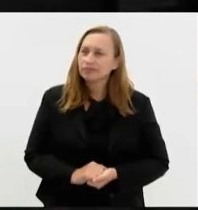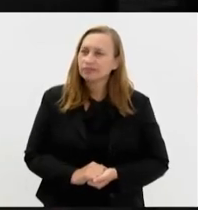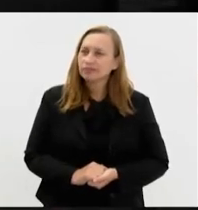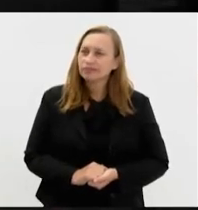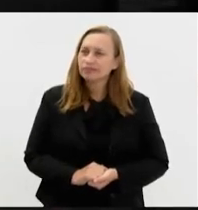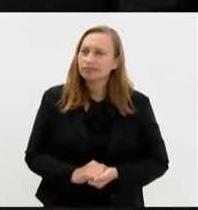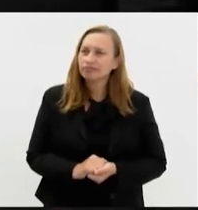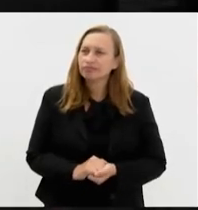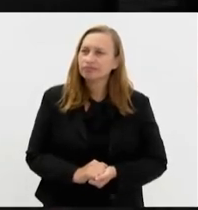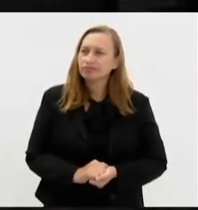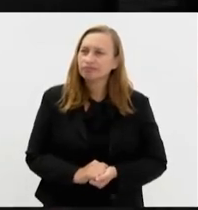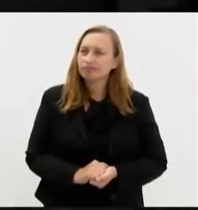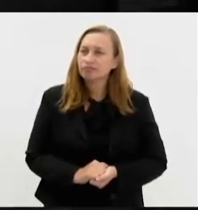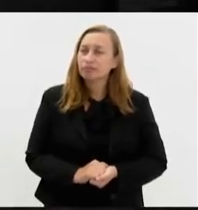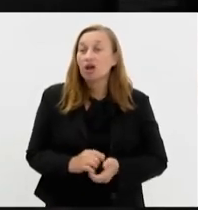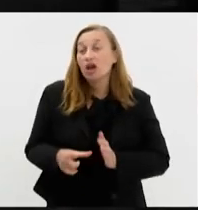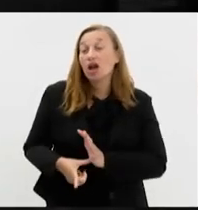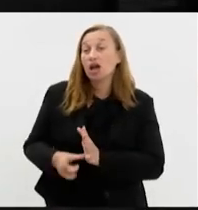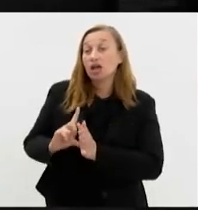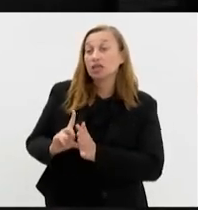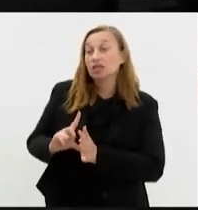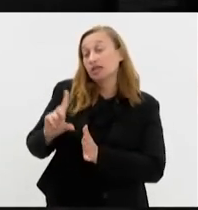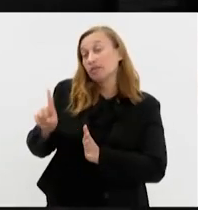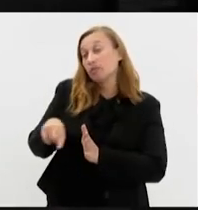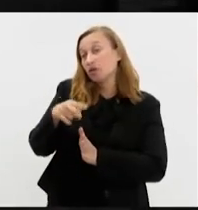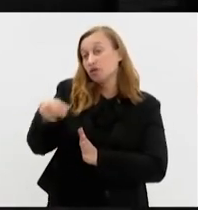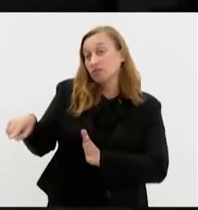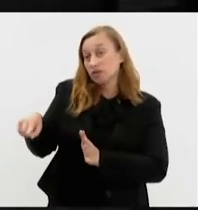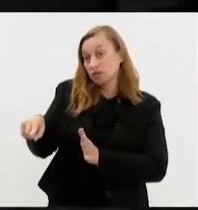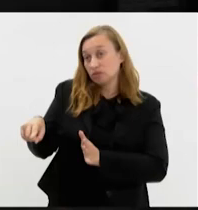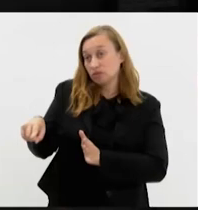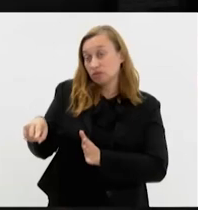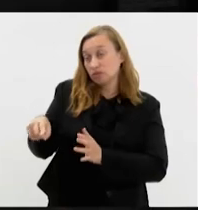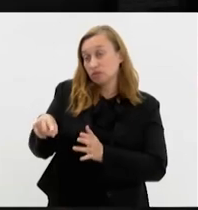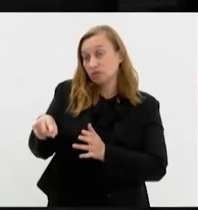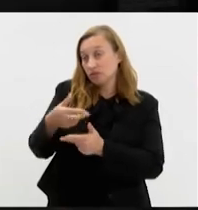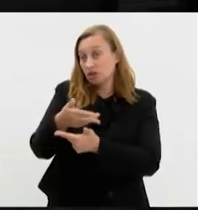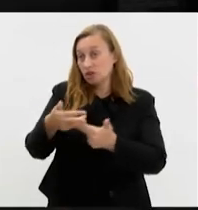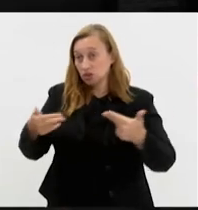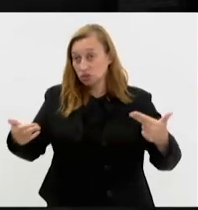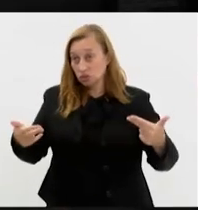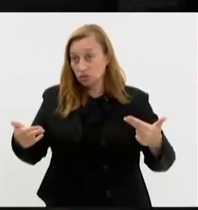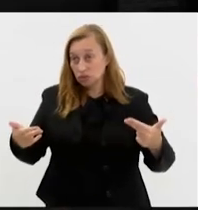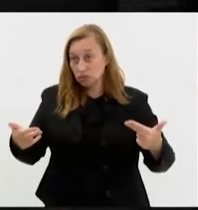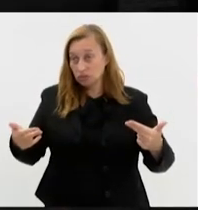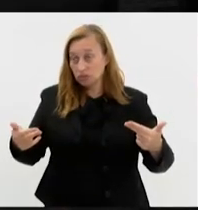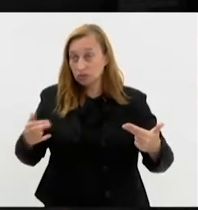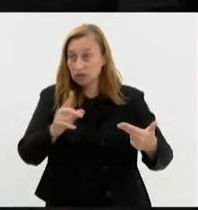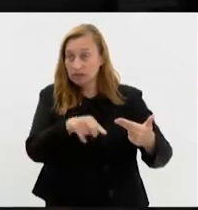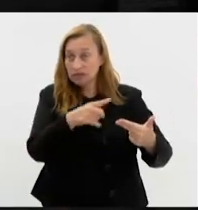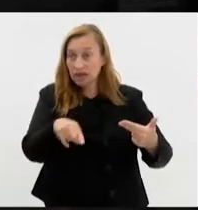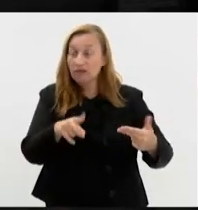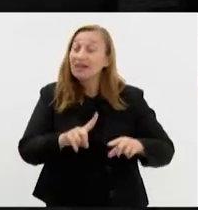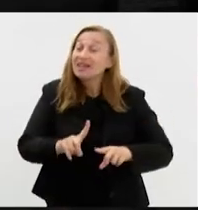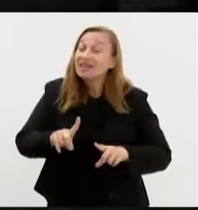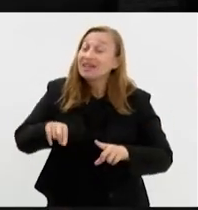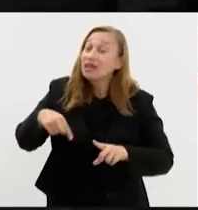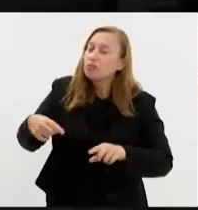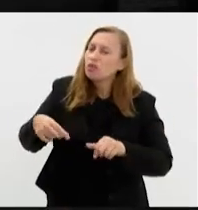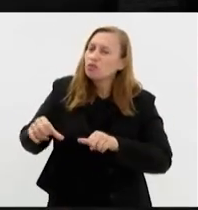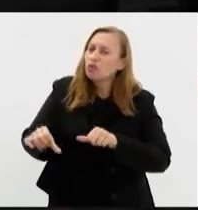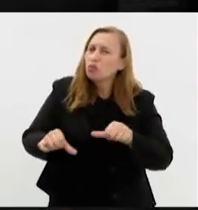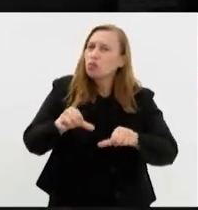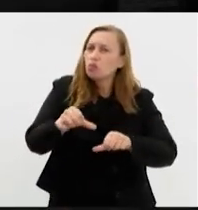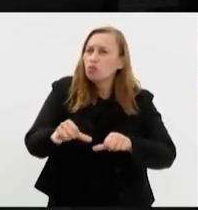inicialmente eram proibidos na propaganda eleitoral a justiça eleitoral aljava isso depois houve uma